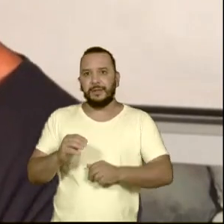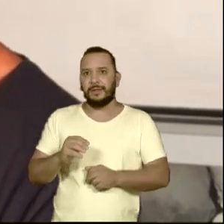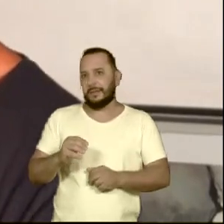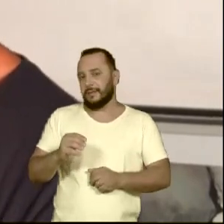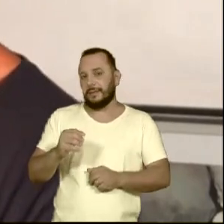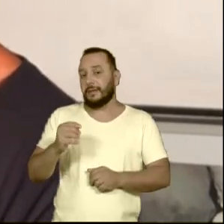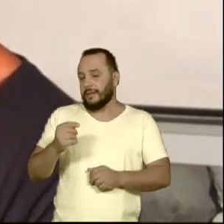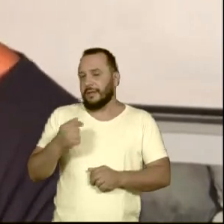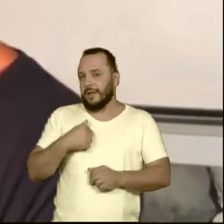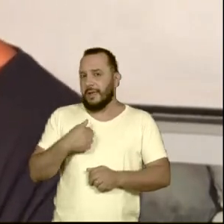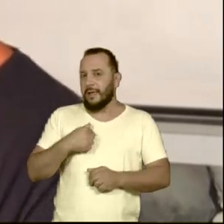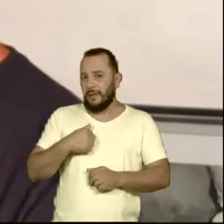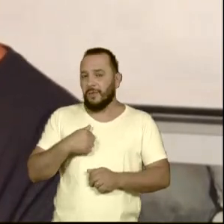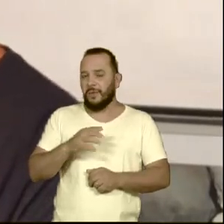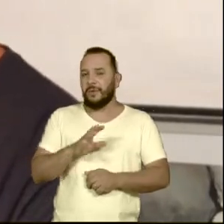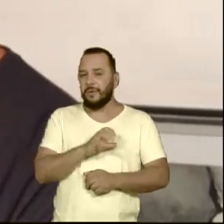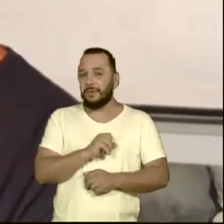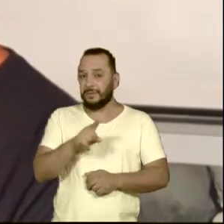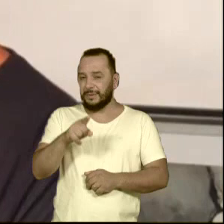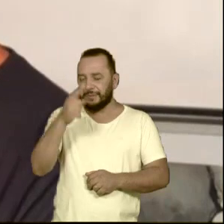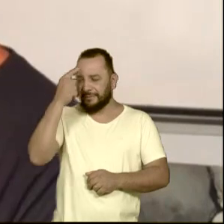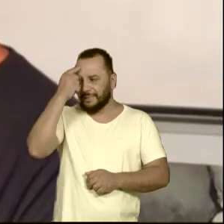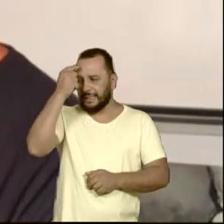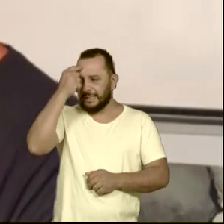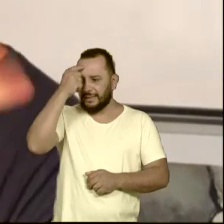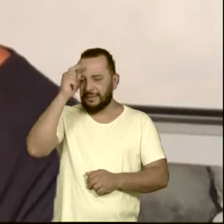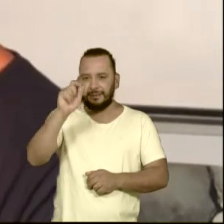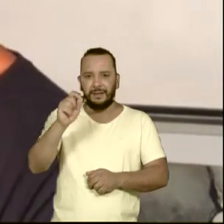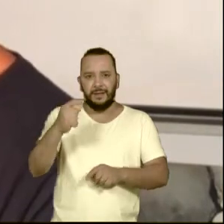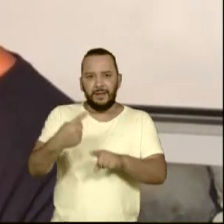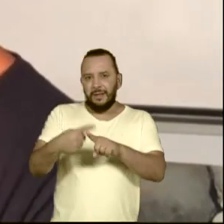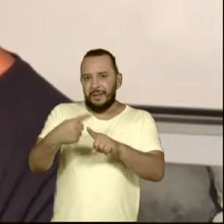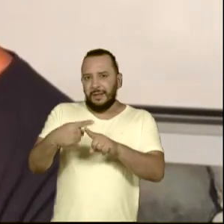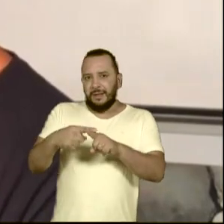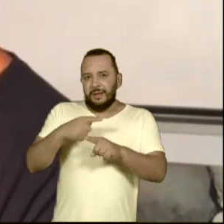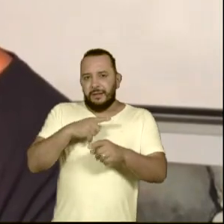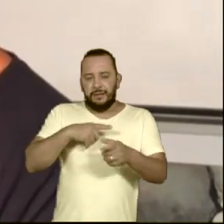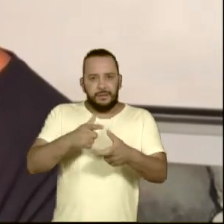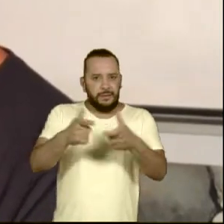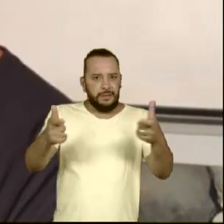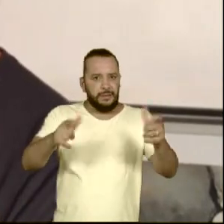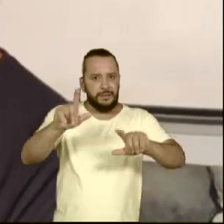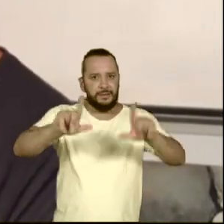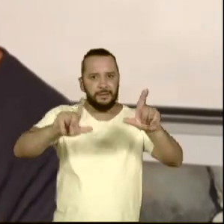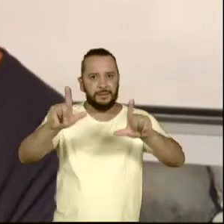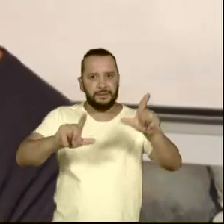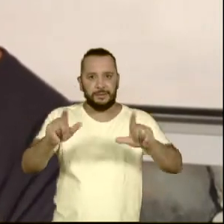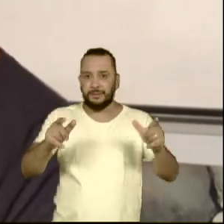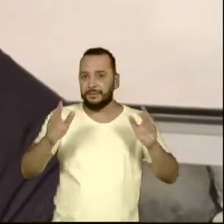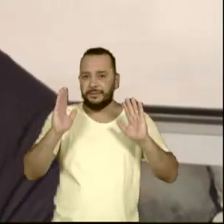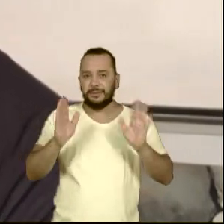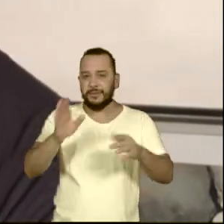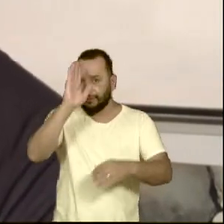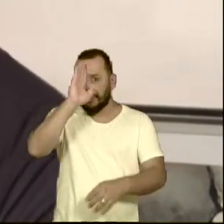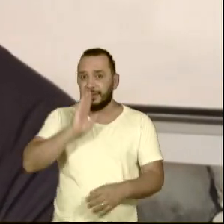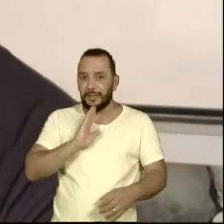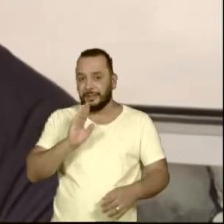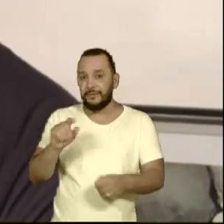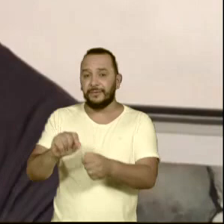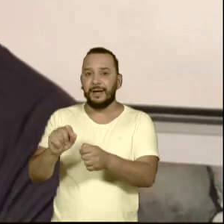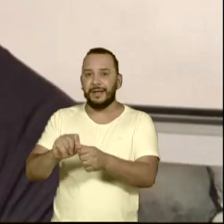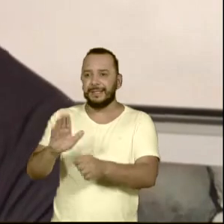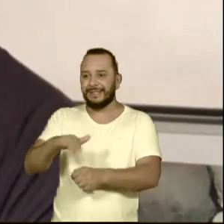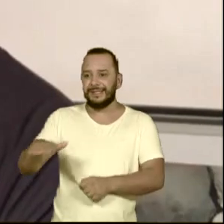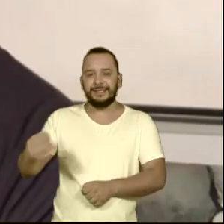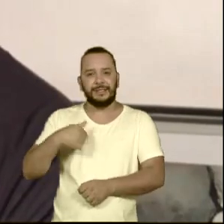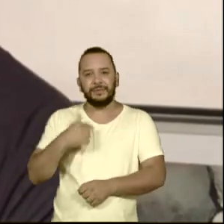TV Cultura, é para dizer o seguinte, se vocês pararem para pensar, por que a maioria dos canais de TV aberta, quando produziam infantis, não